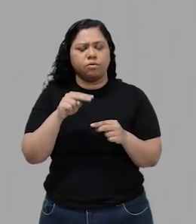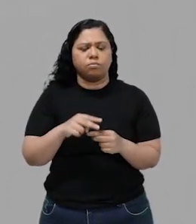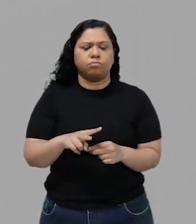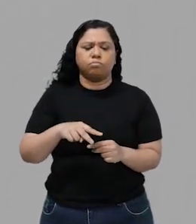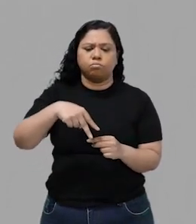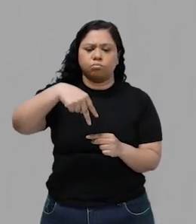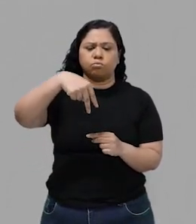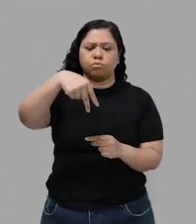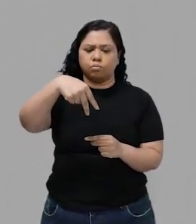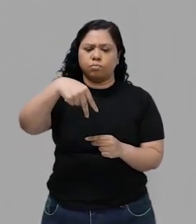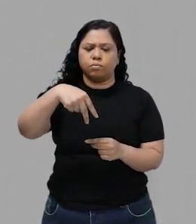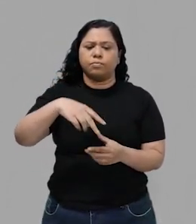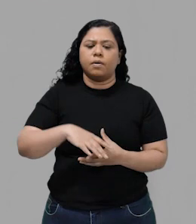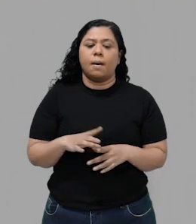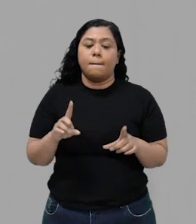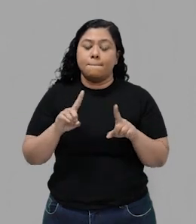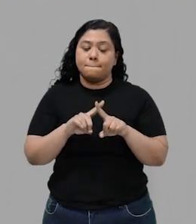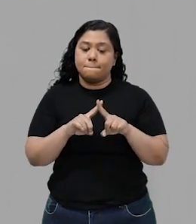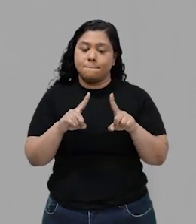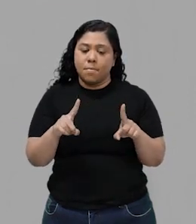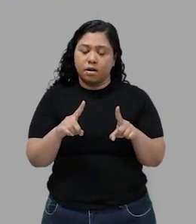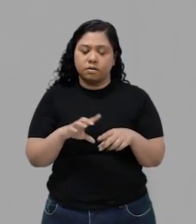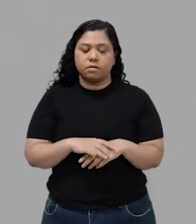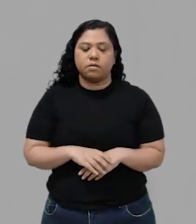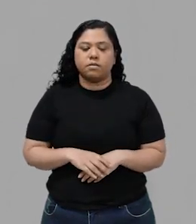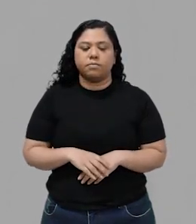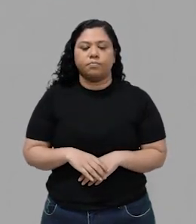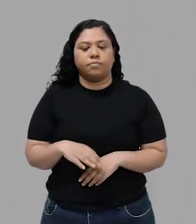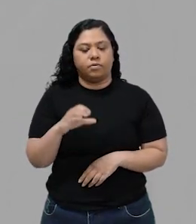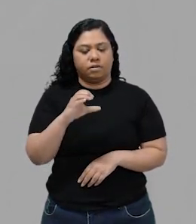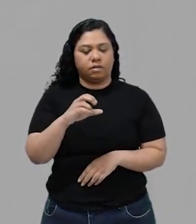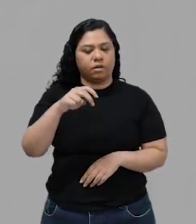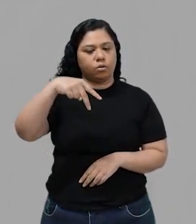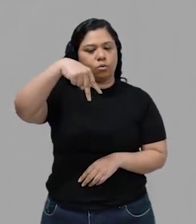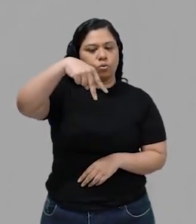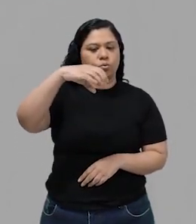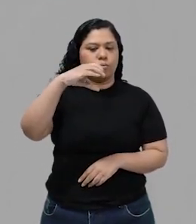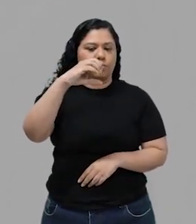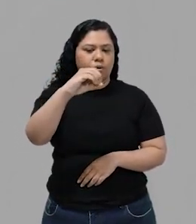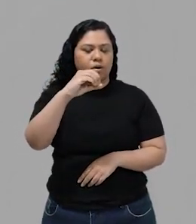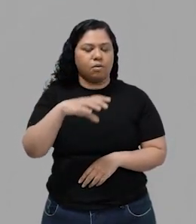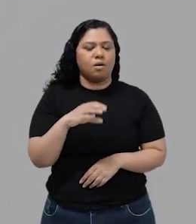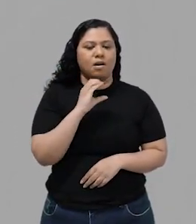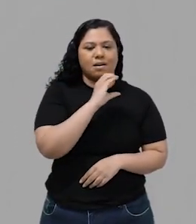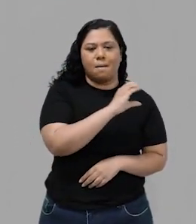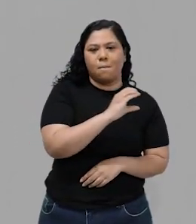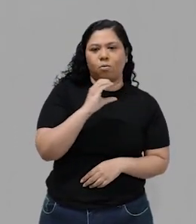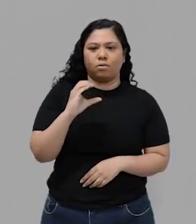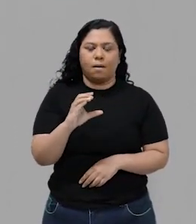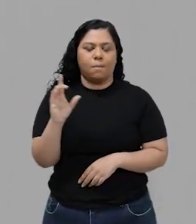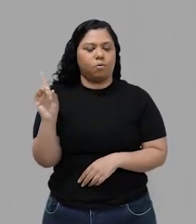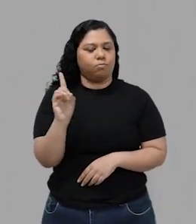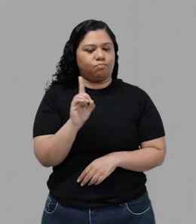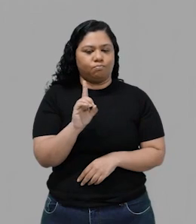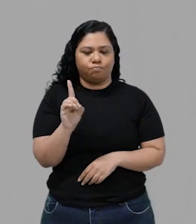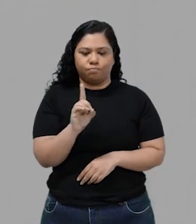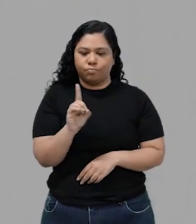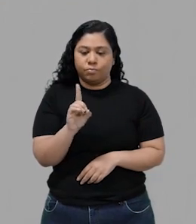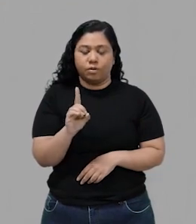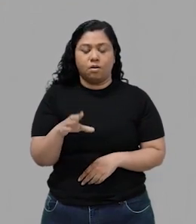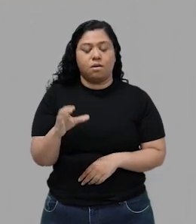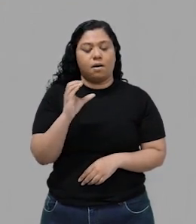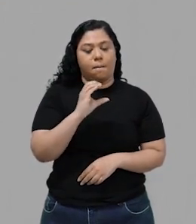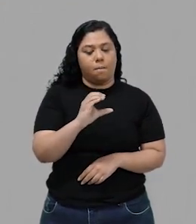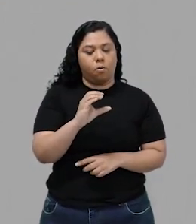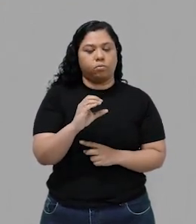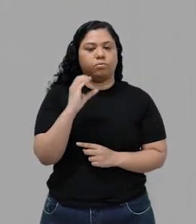está vendo, graças a Deus. Só que a ligação dupla, nesse caso, ela não é entre carbonos, é entre o carbono e o